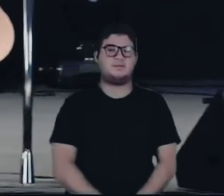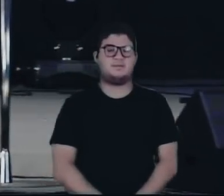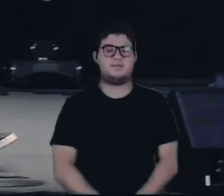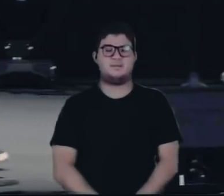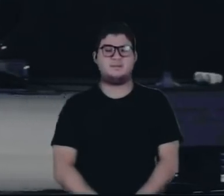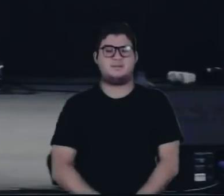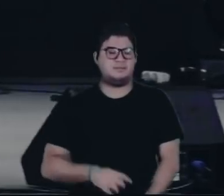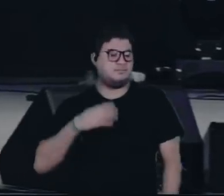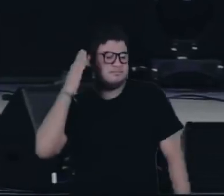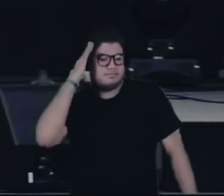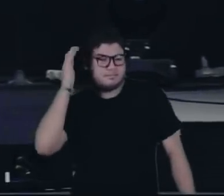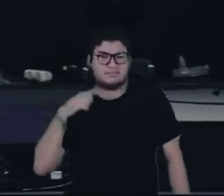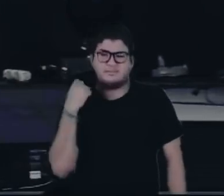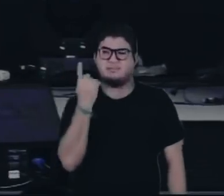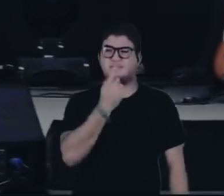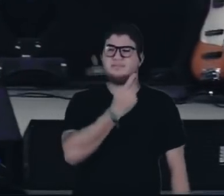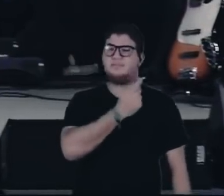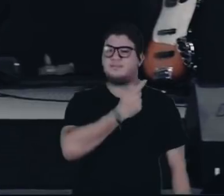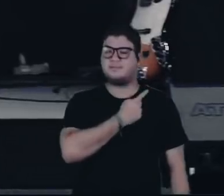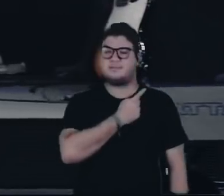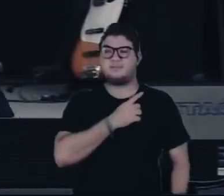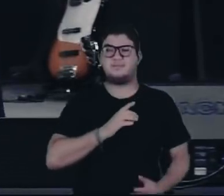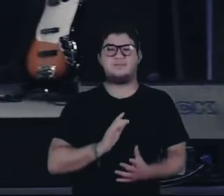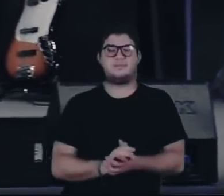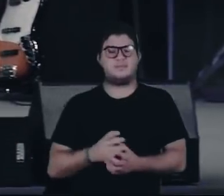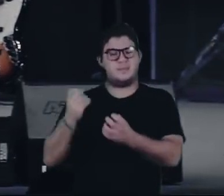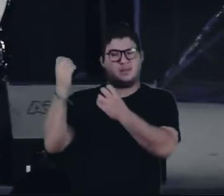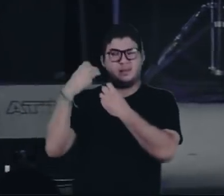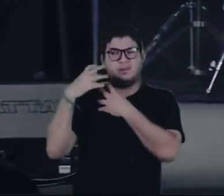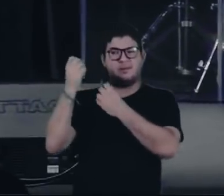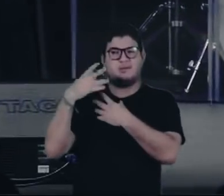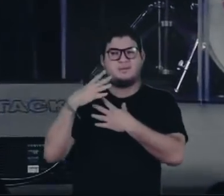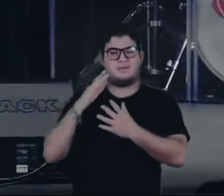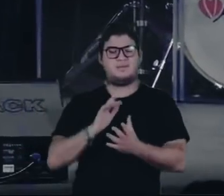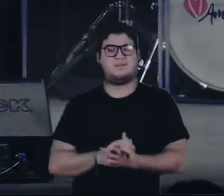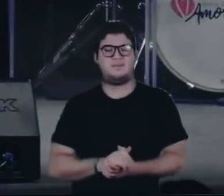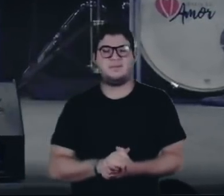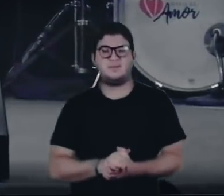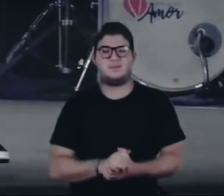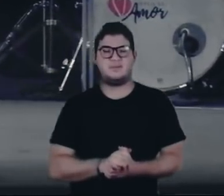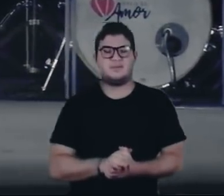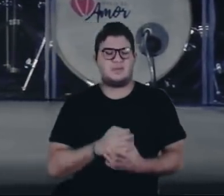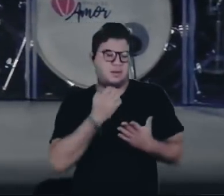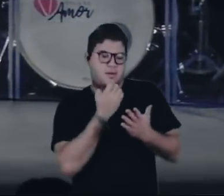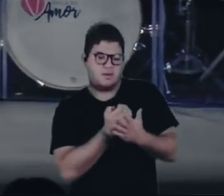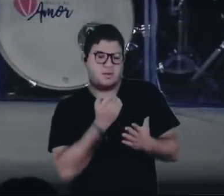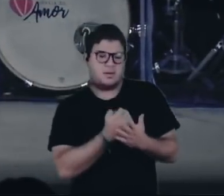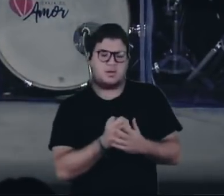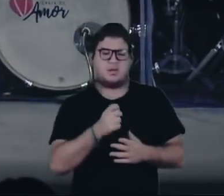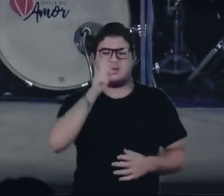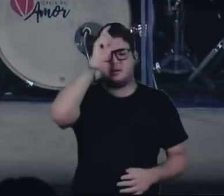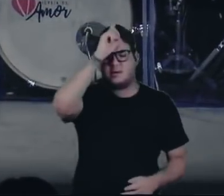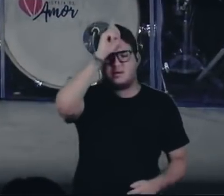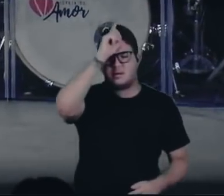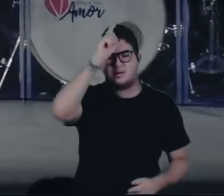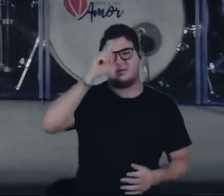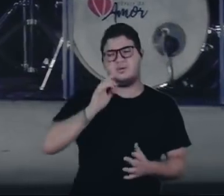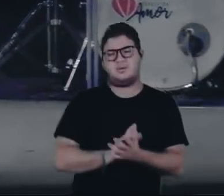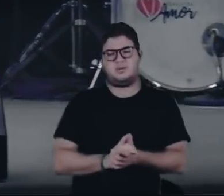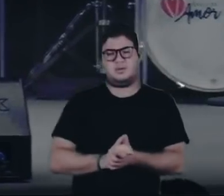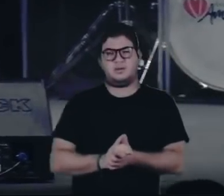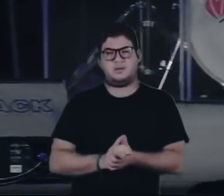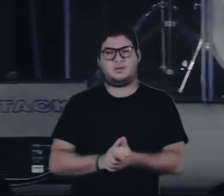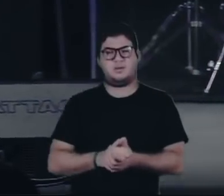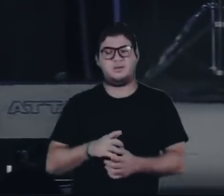Sabe, a gente, por exemplo, é ensinado que quando você está, por exemplo, estudando, está na faculdade, surge uma vaga de